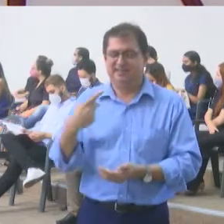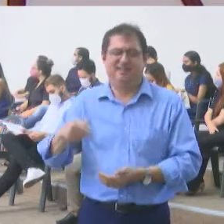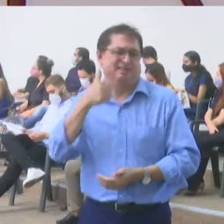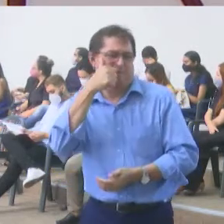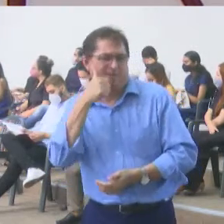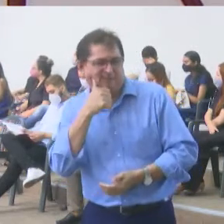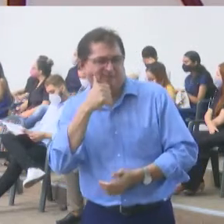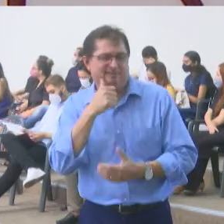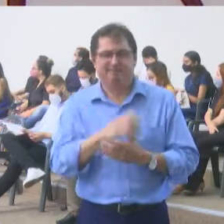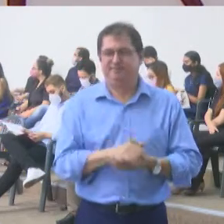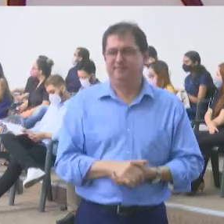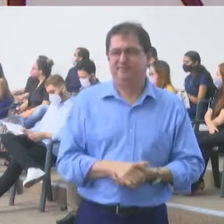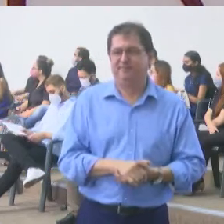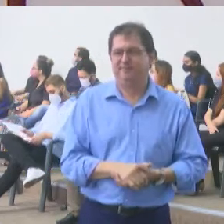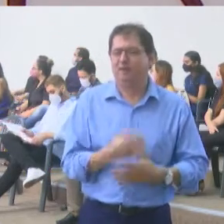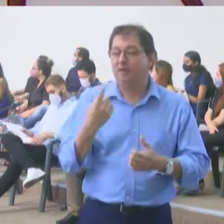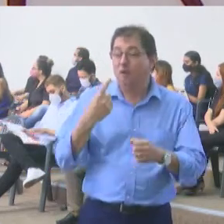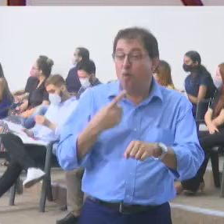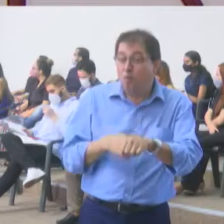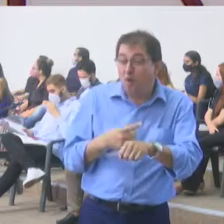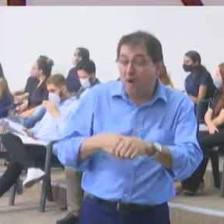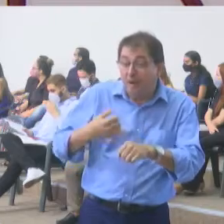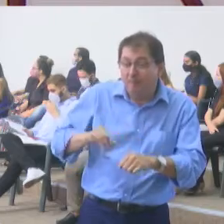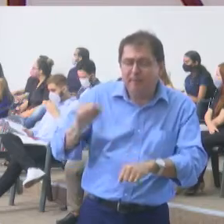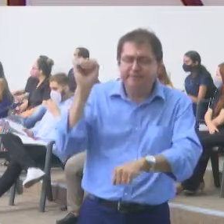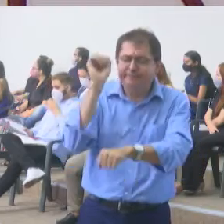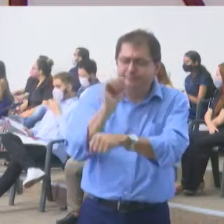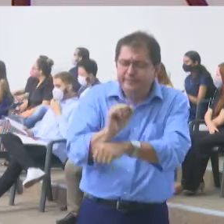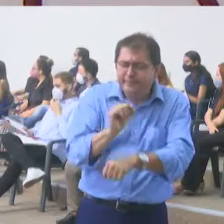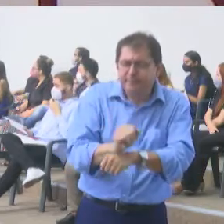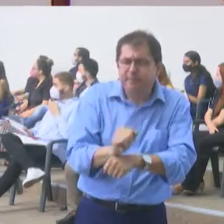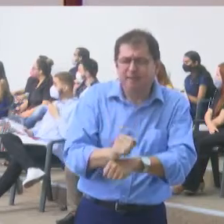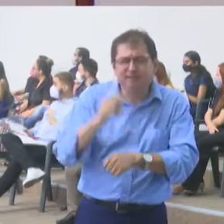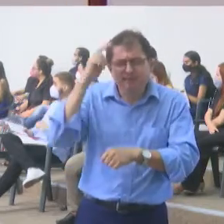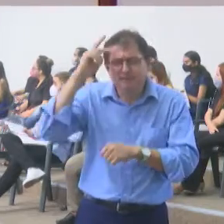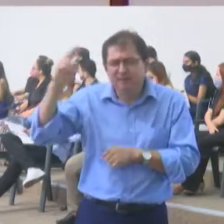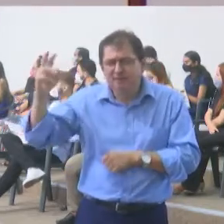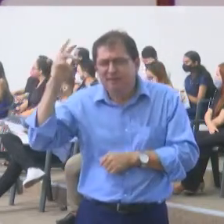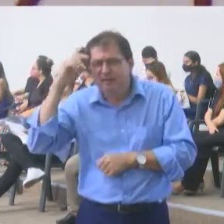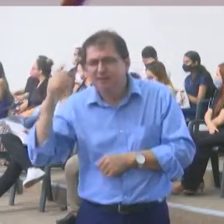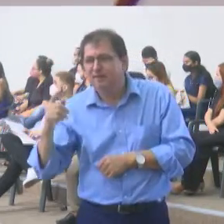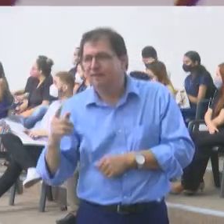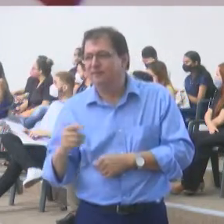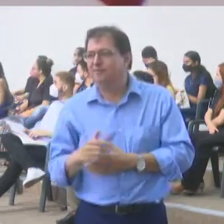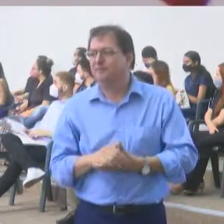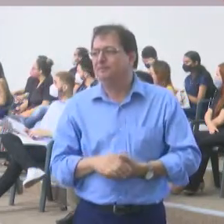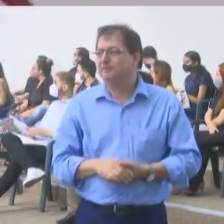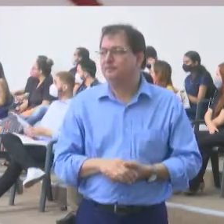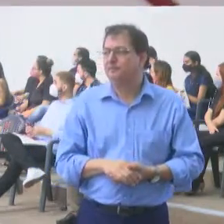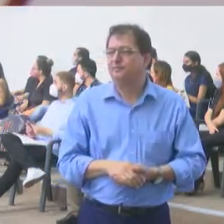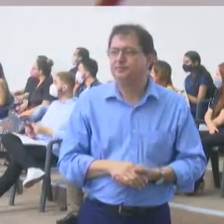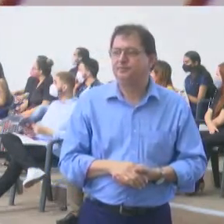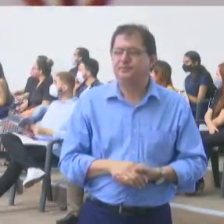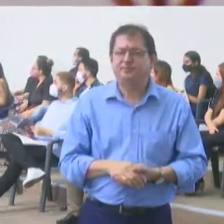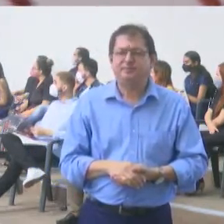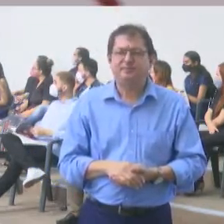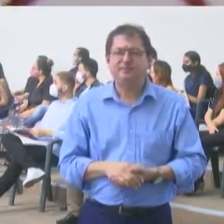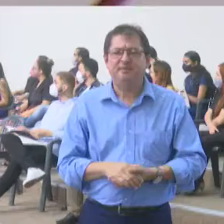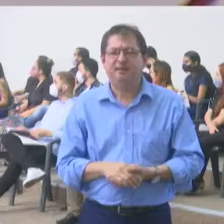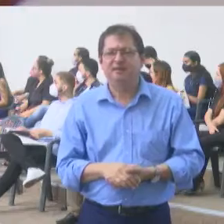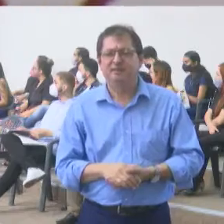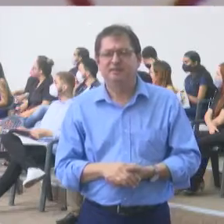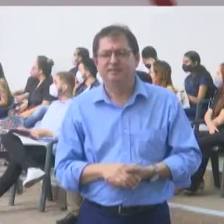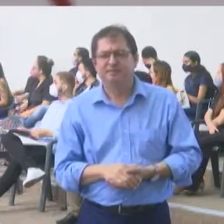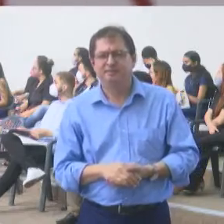Senhor. Esse aqui é o momento mais esperado dessa história. Tem alguém no teclado aí? Vem alguém no teclado aqui rapidinho que sabe fazer a marcha nupcial? Encosta aqui comigo